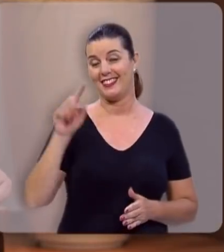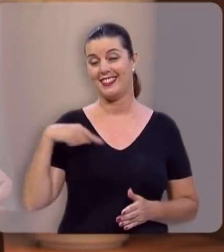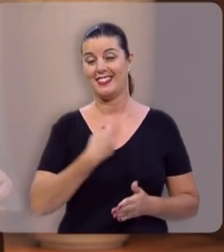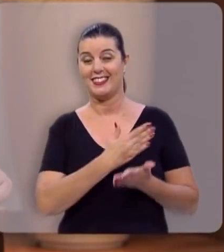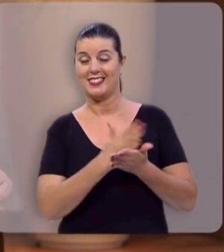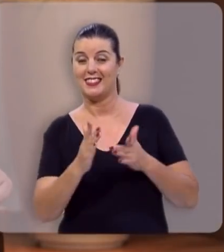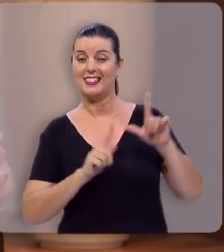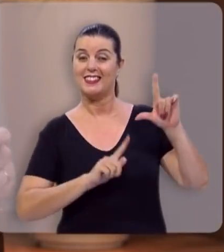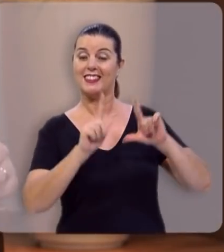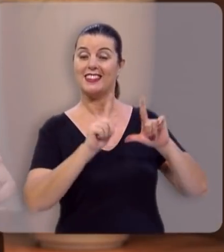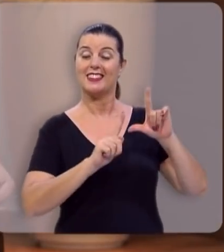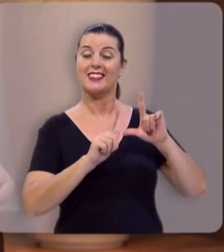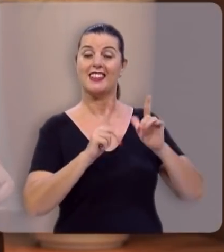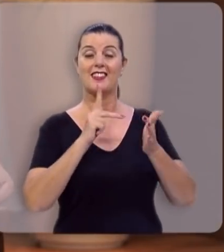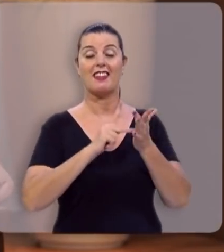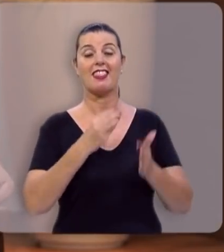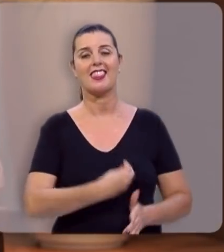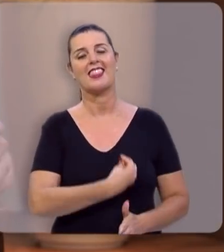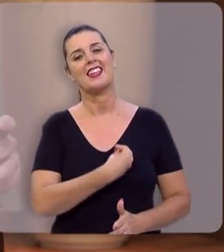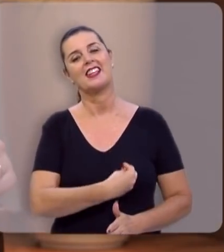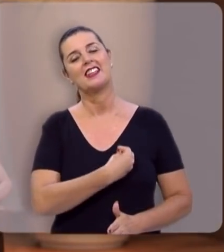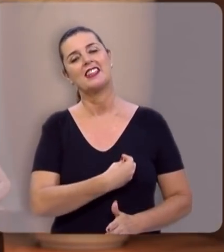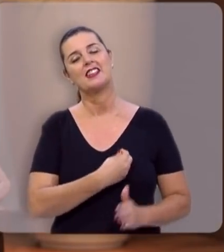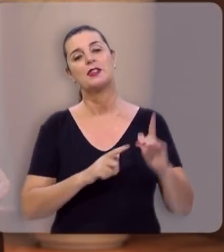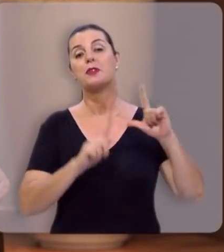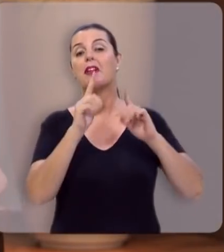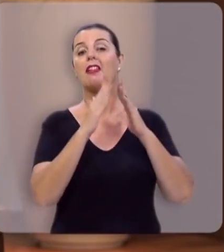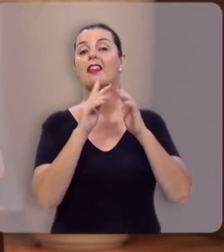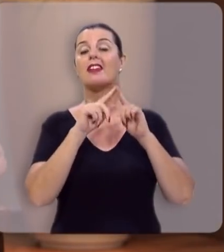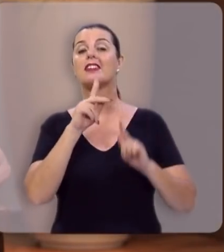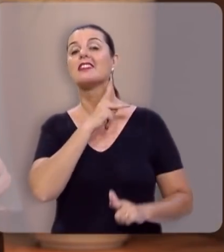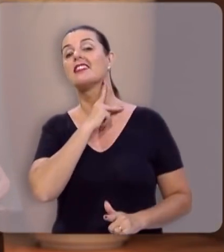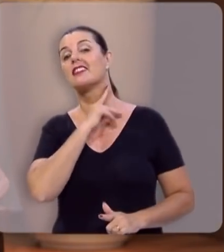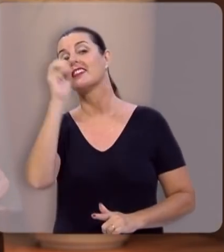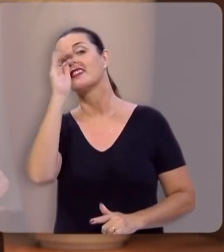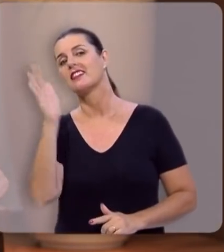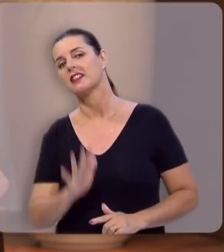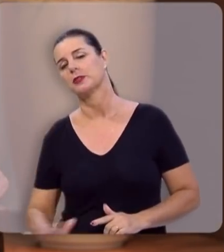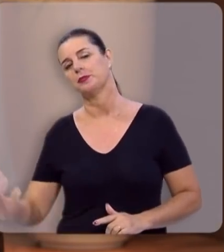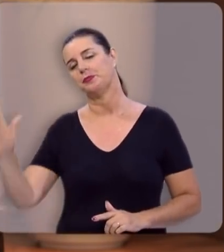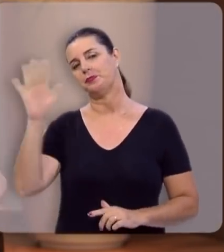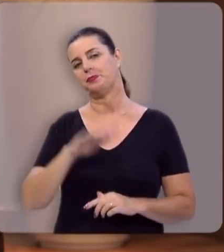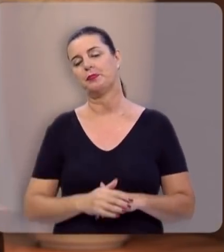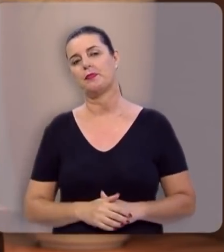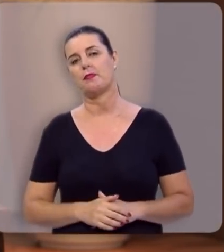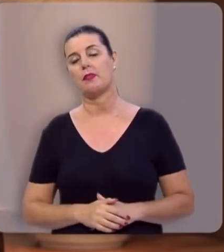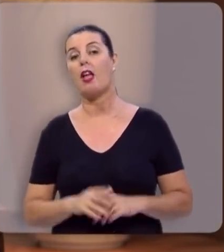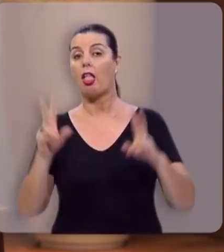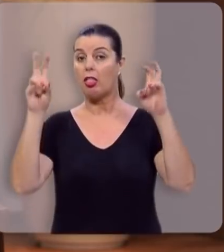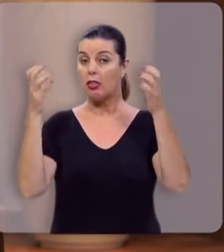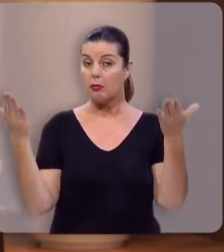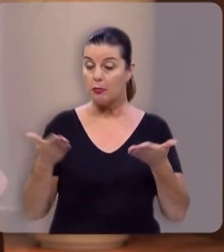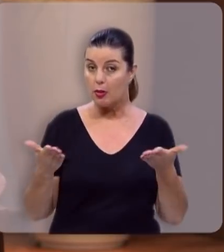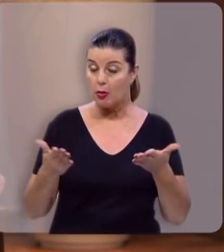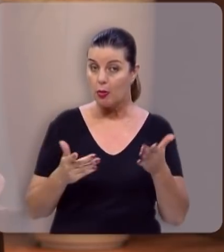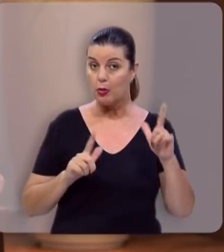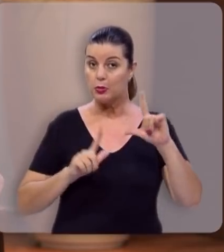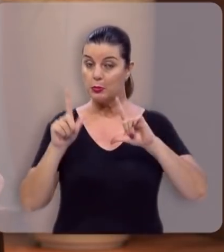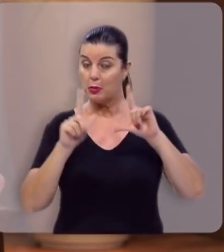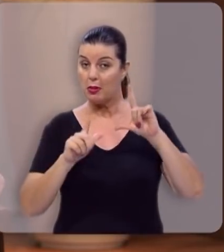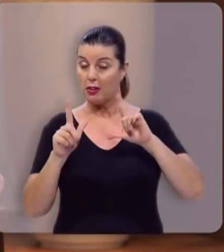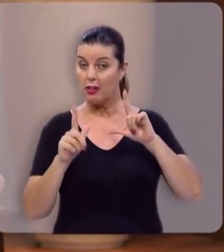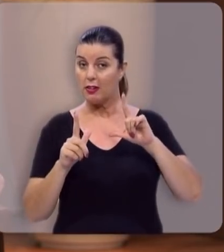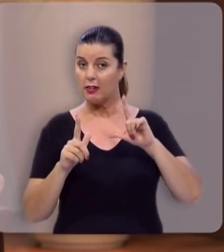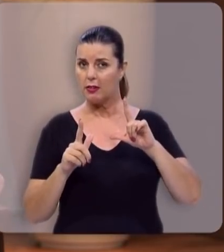Olá, começamos agora mais um Verdade e Vida, programa da Igreja Presbiteriana do Brasil. A temática do nosso programa